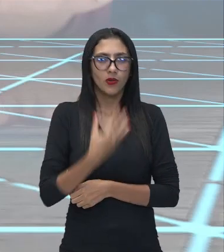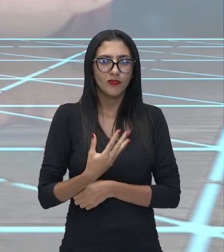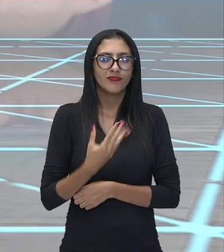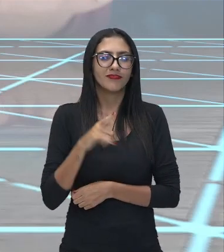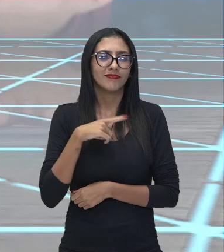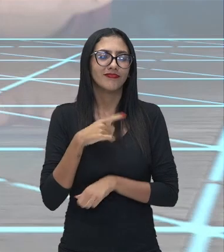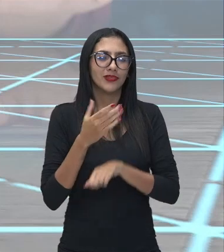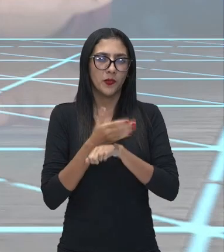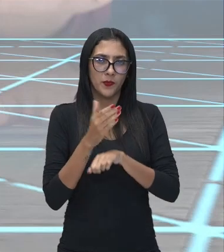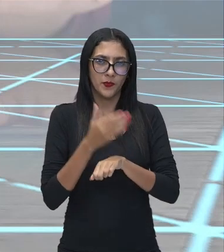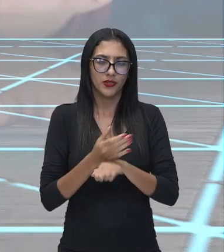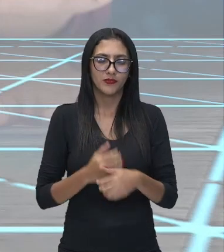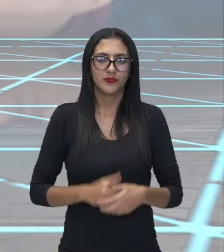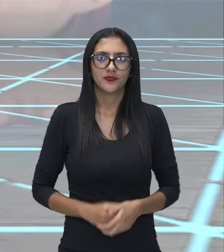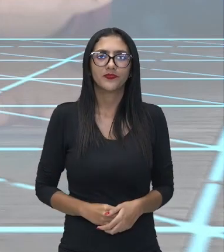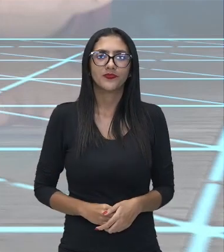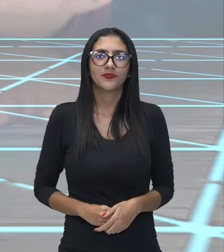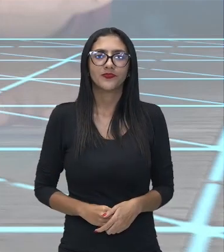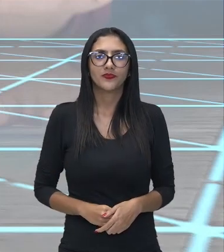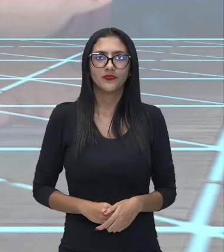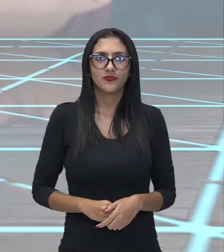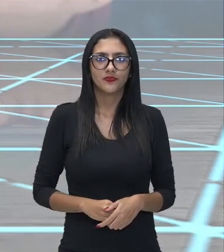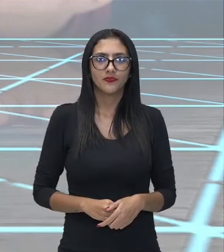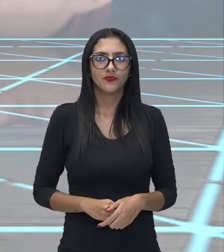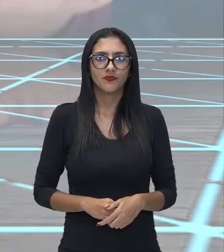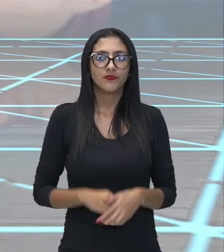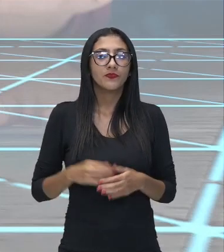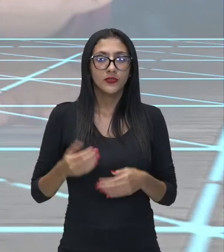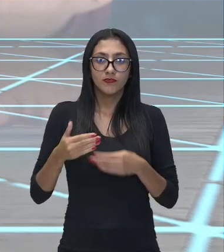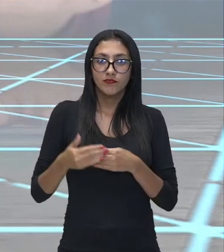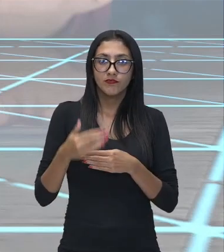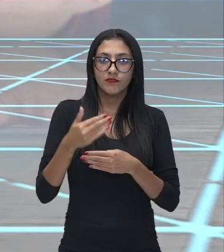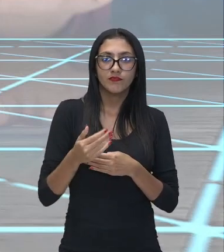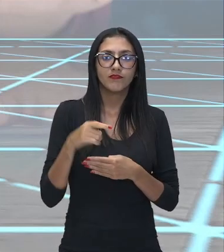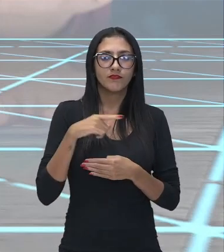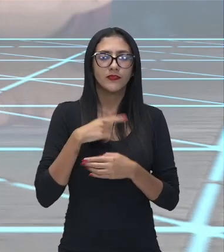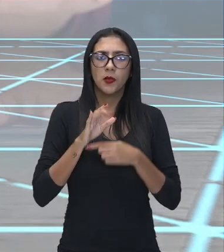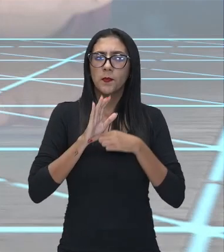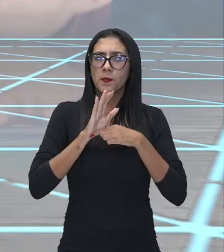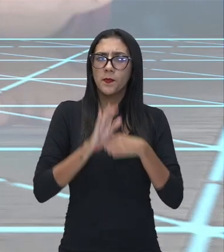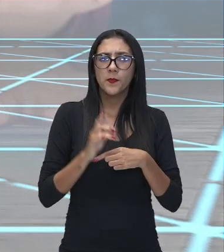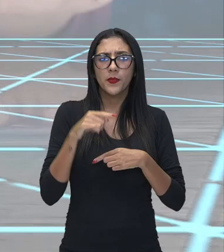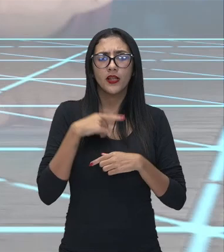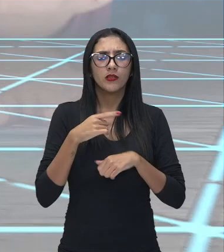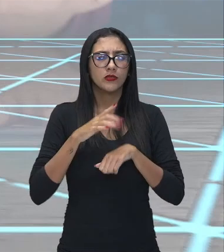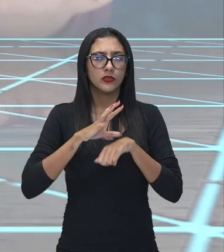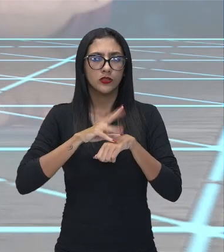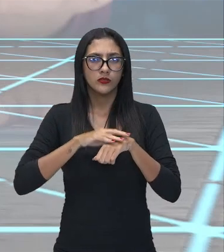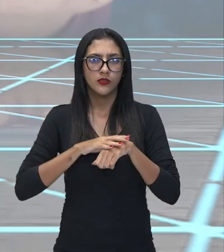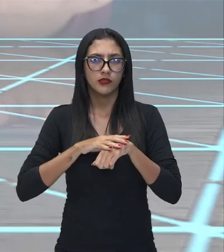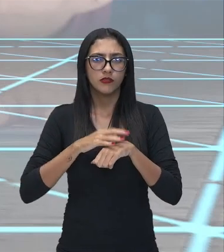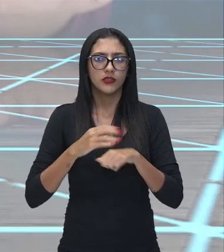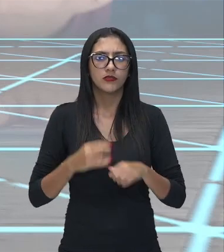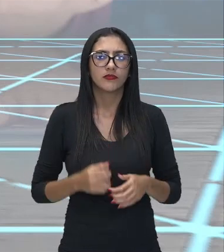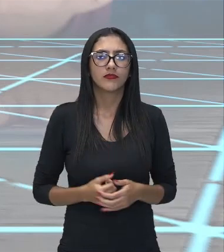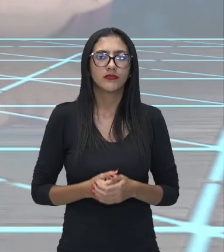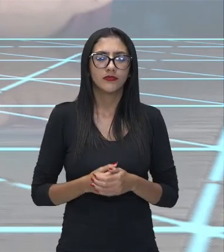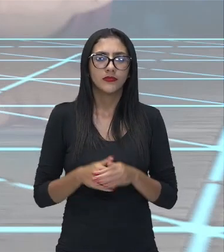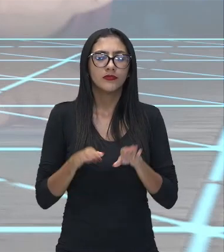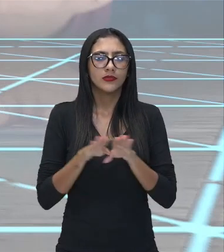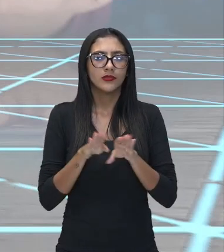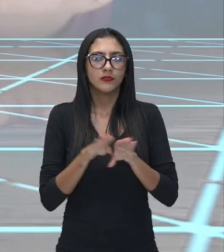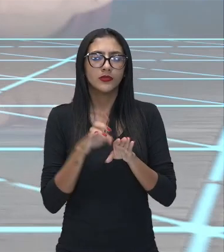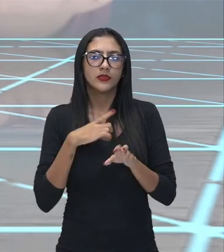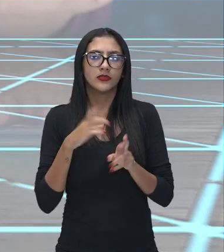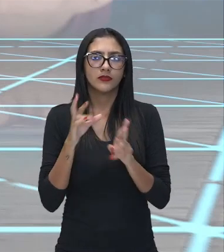de obesidade. Dando seguimento aqui na apresentação dessas doenças principais, né, doenças crônicas, nós